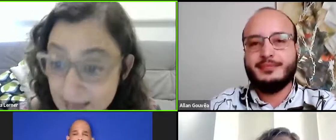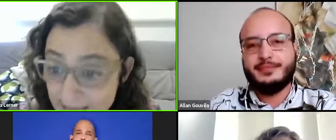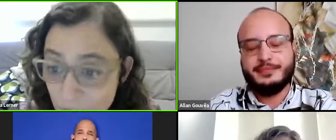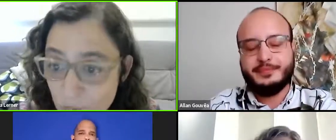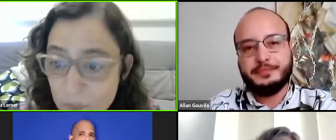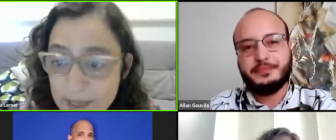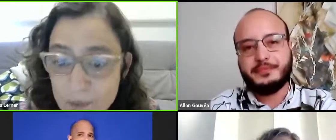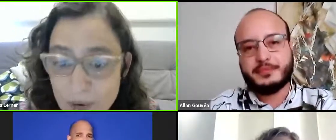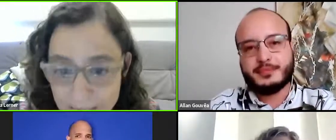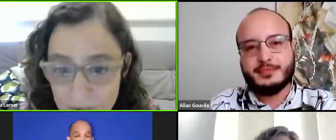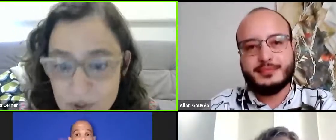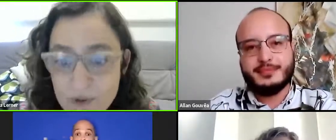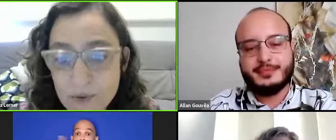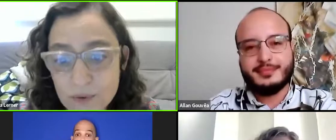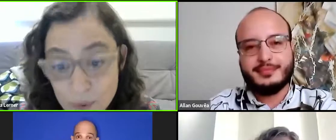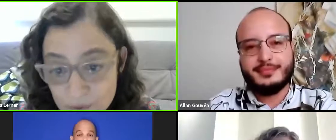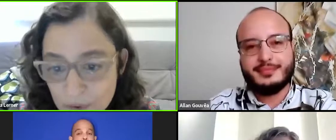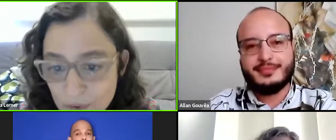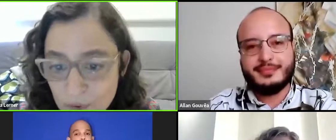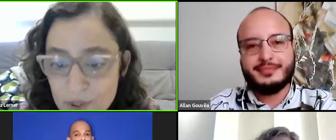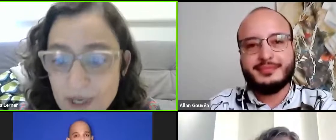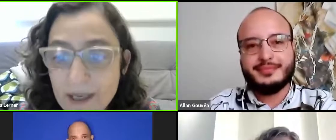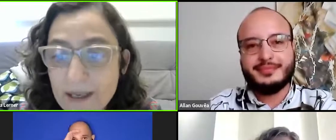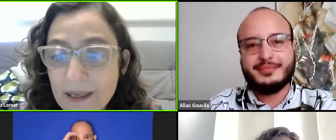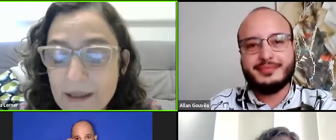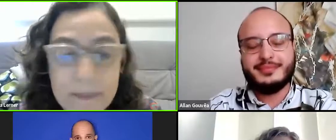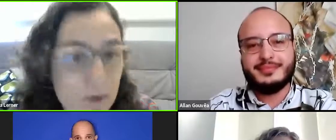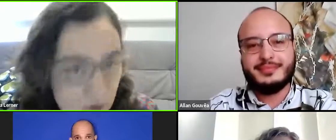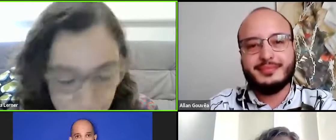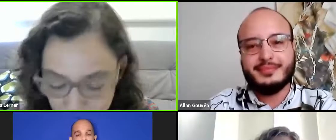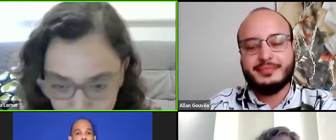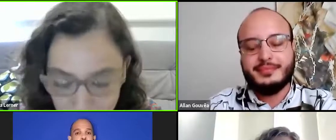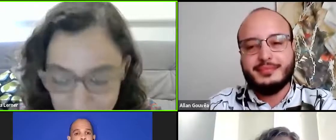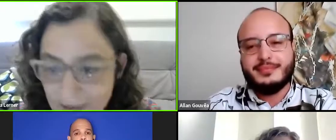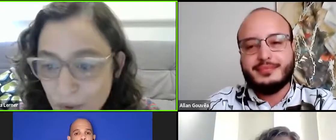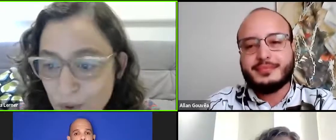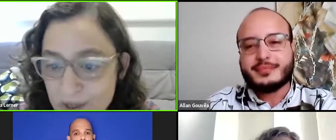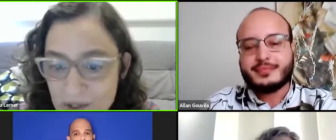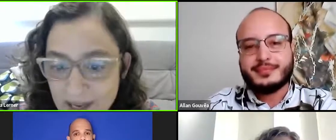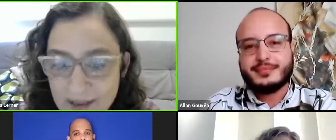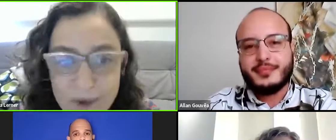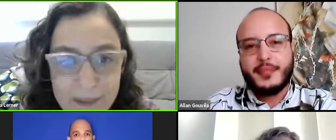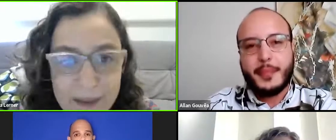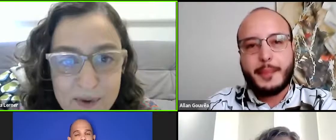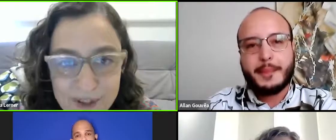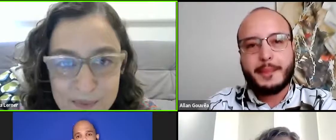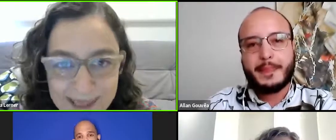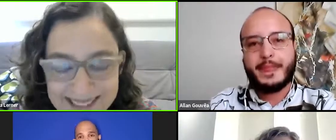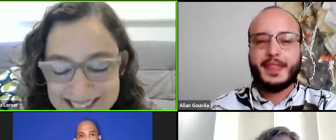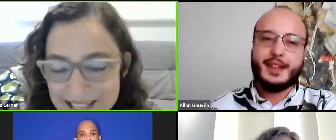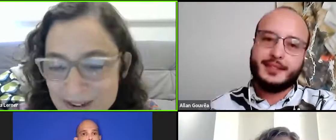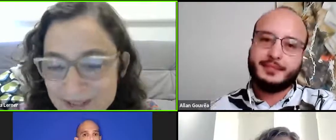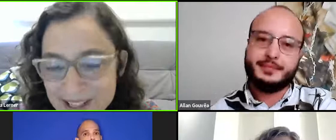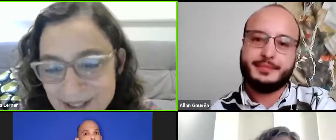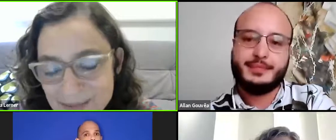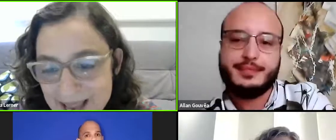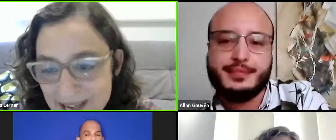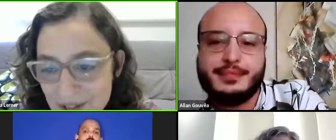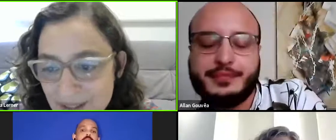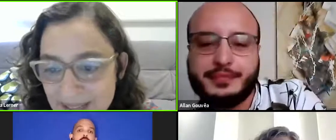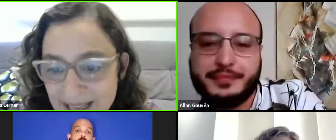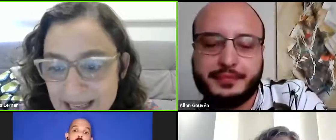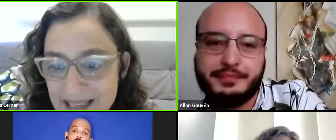que ganharam o prêmio CAPES e Oswaldo Cruz, e também os orientadores, né, que eu também aproveito para desejar um feliz